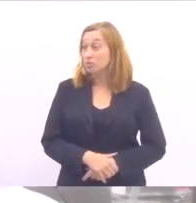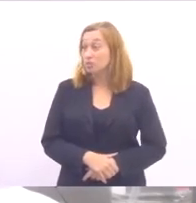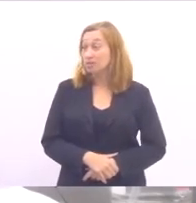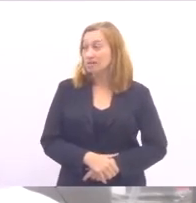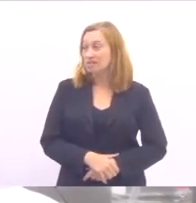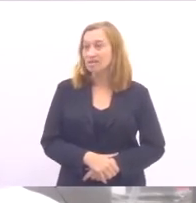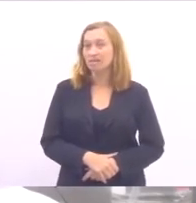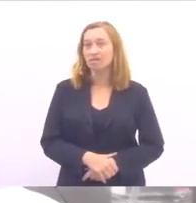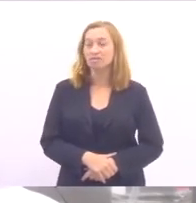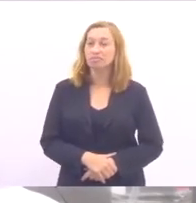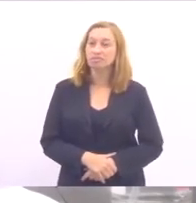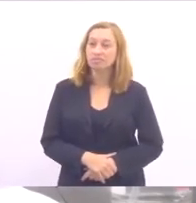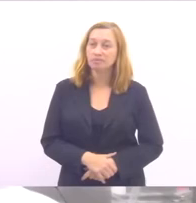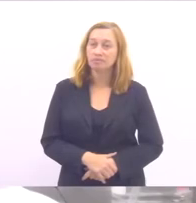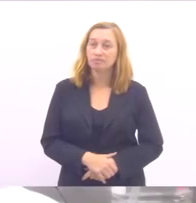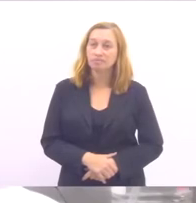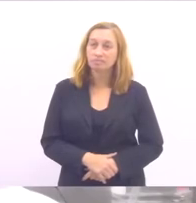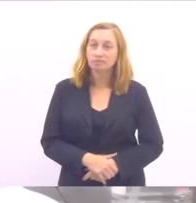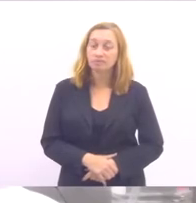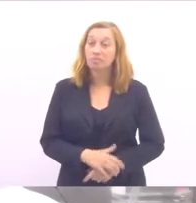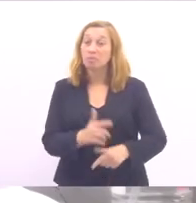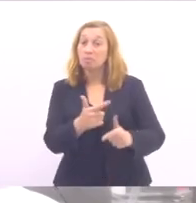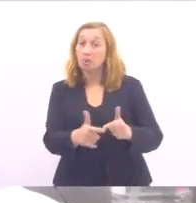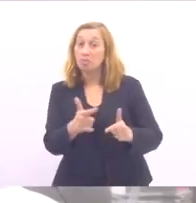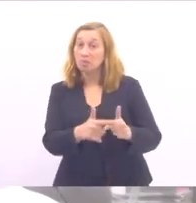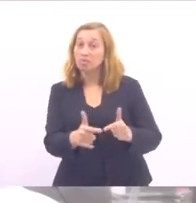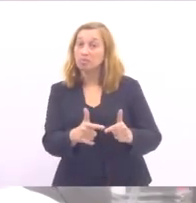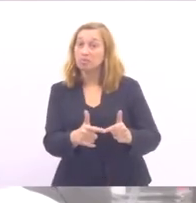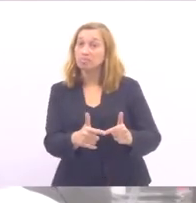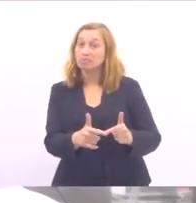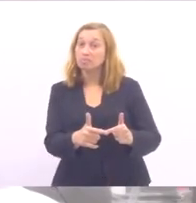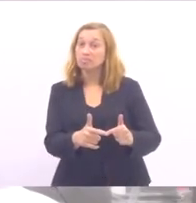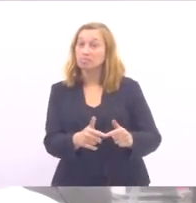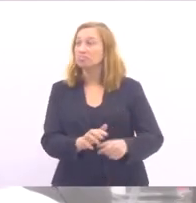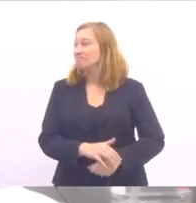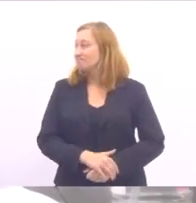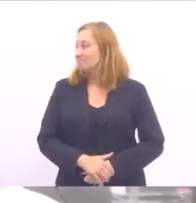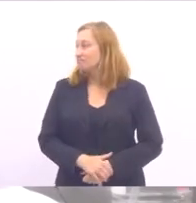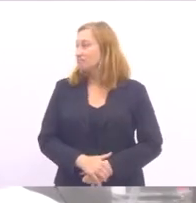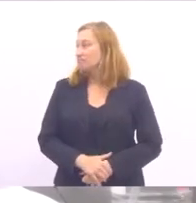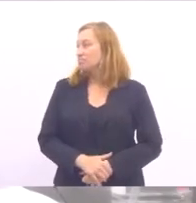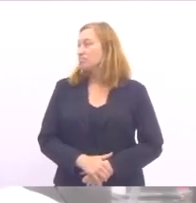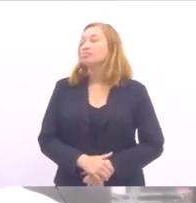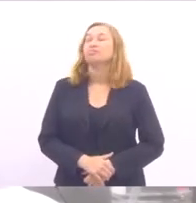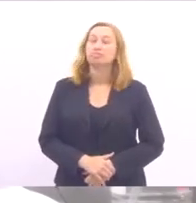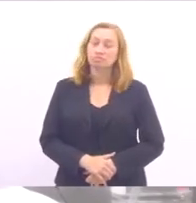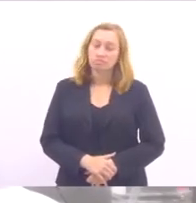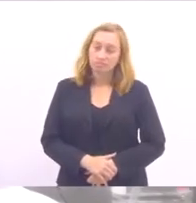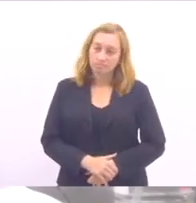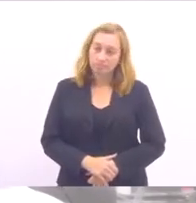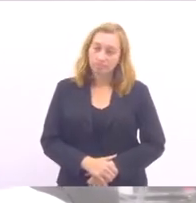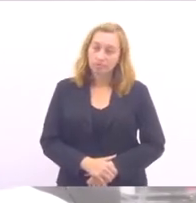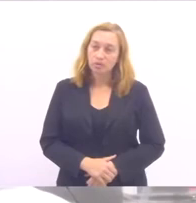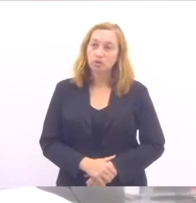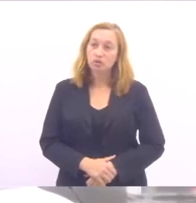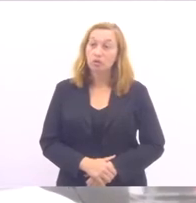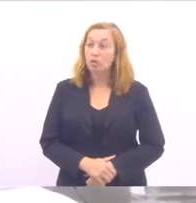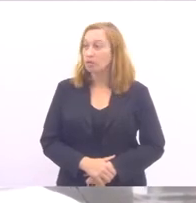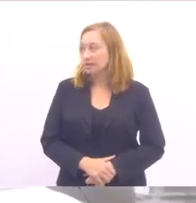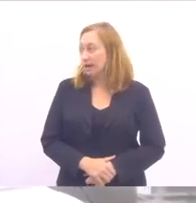Agora, realmente, a gente tem um problema. Porque, por exemplo, vamos pegar a lei da logística reversa, né?